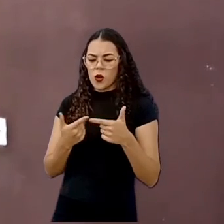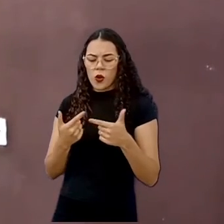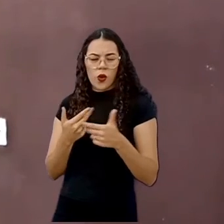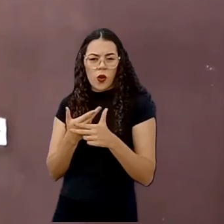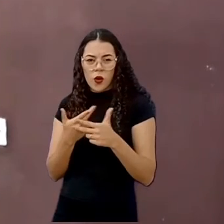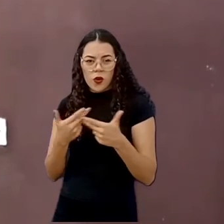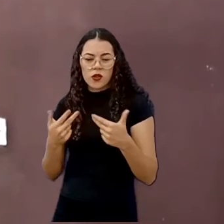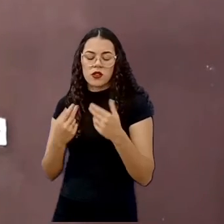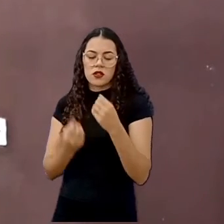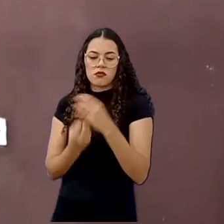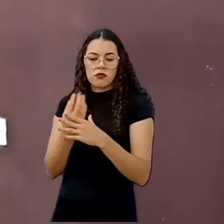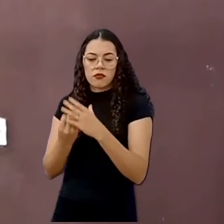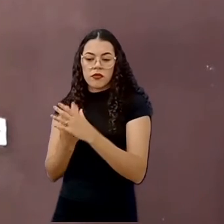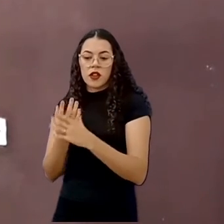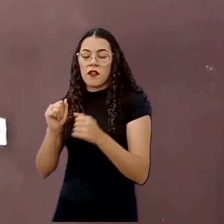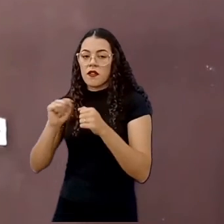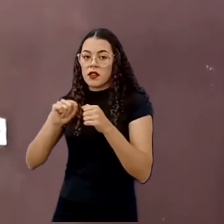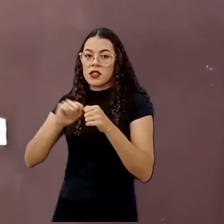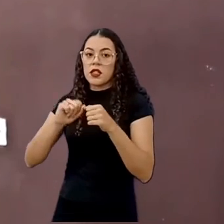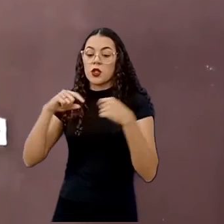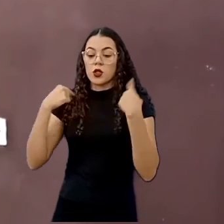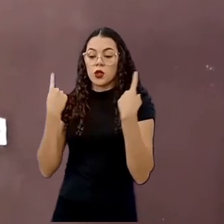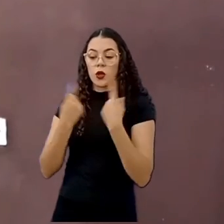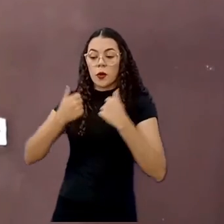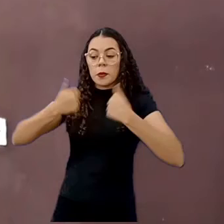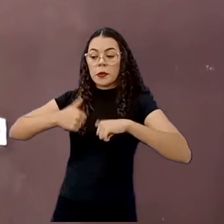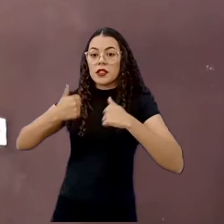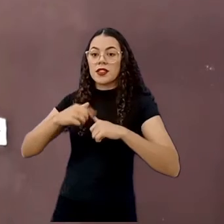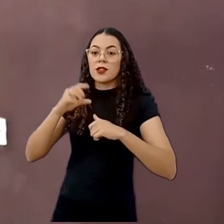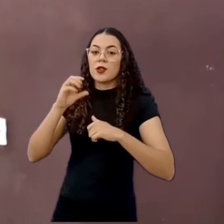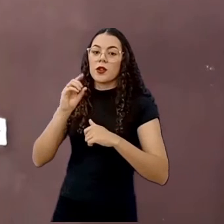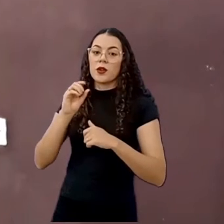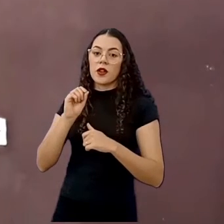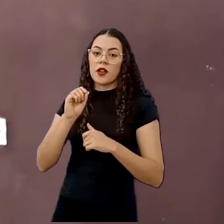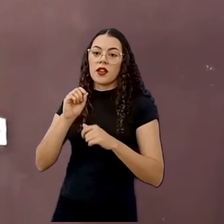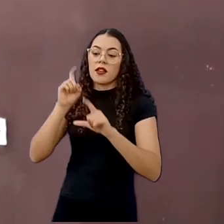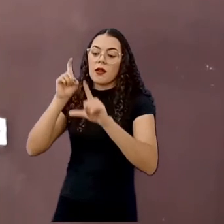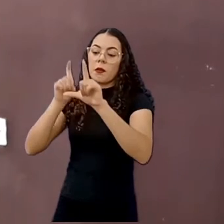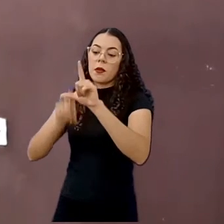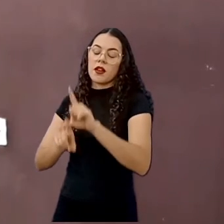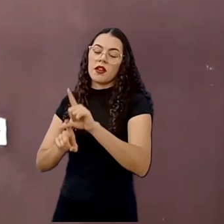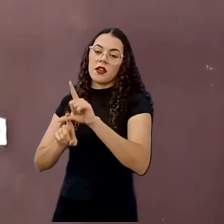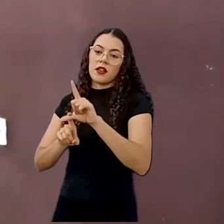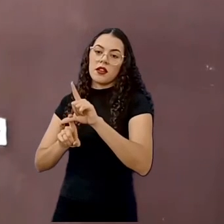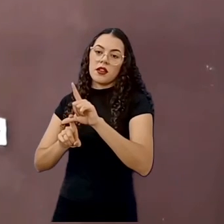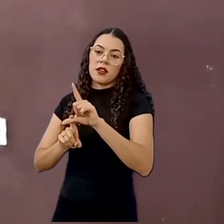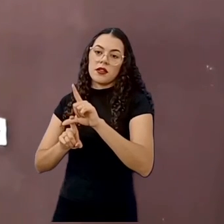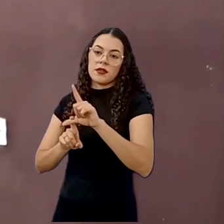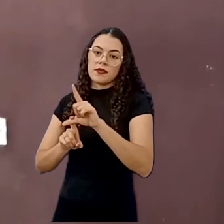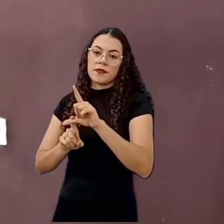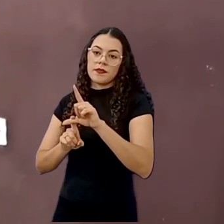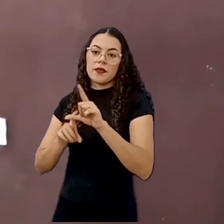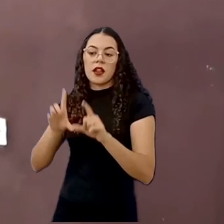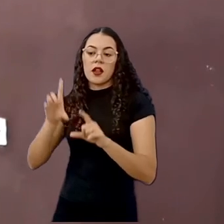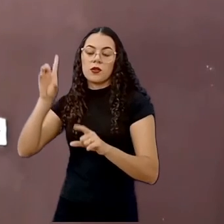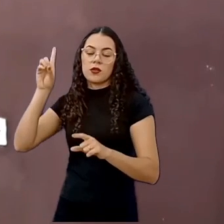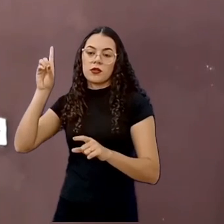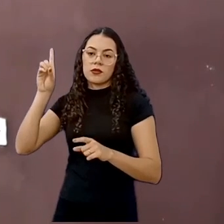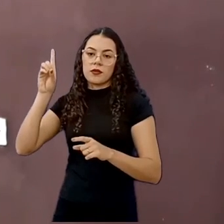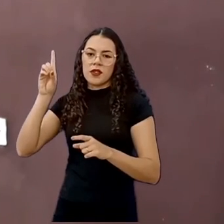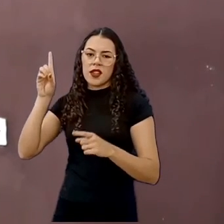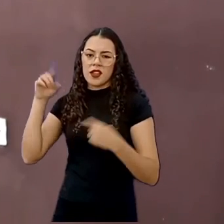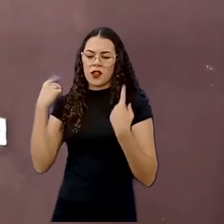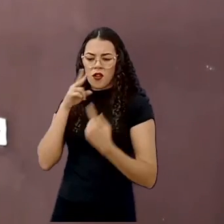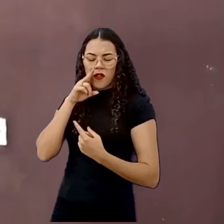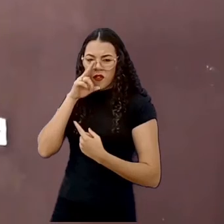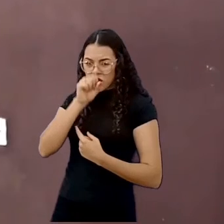em tudo que nós fazemos, nós precisamos depender da obra que já foi realizada por Deus. Não é pela nossa